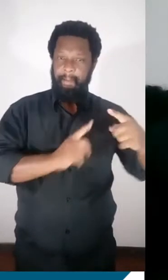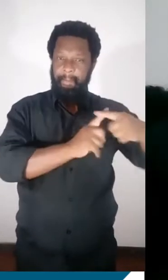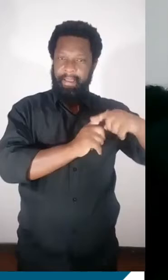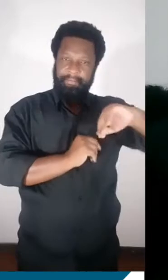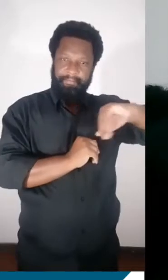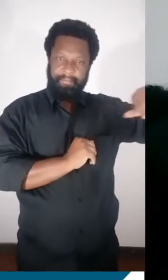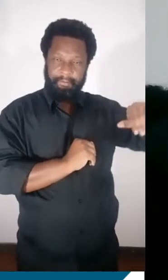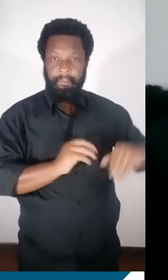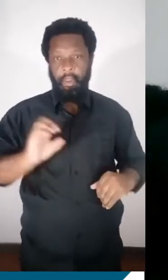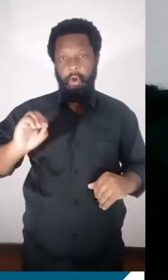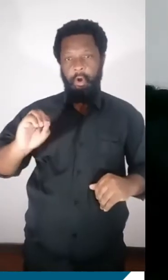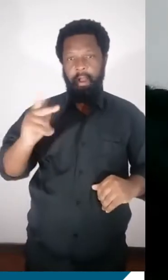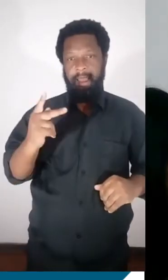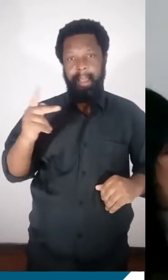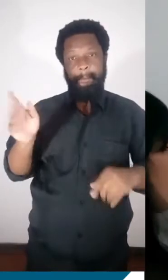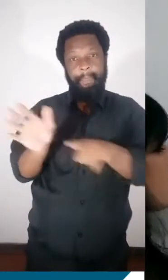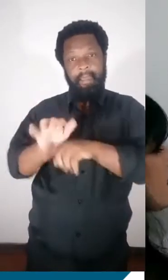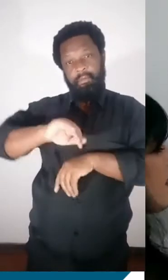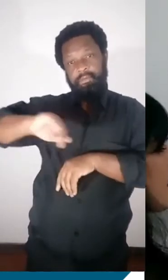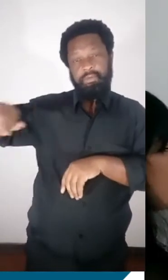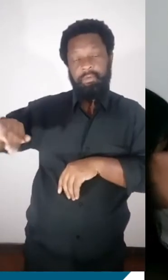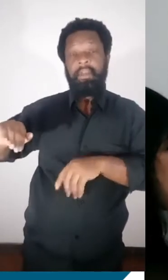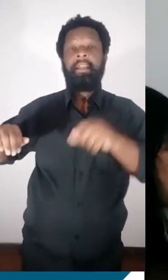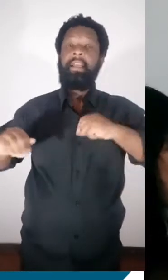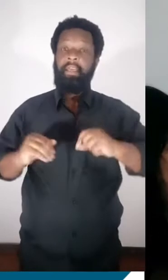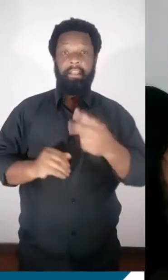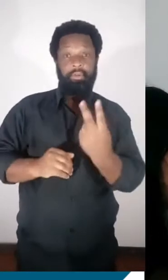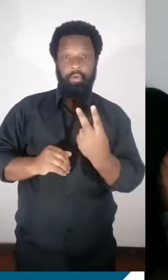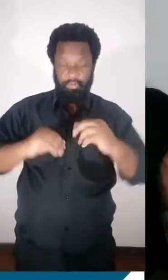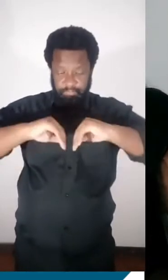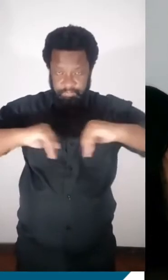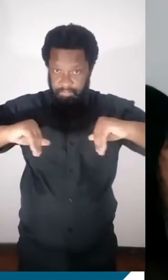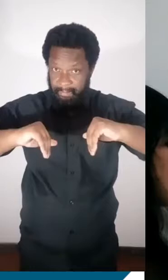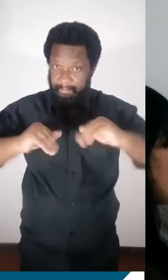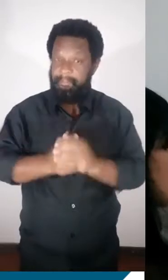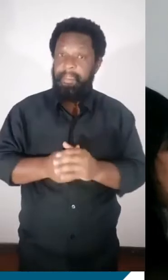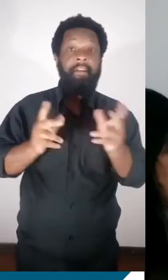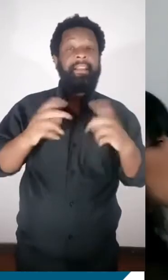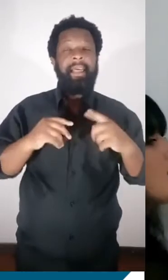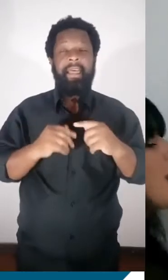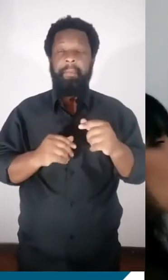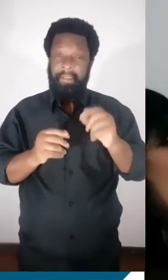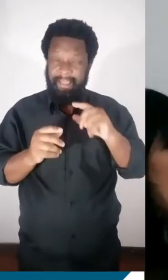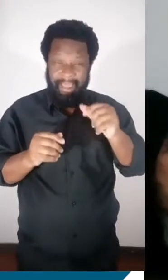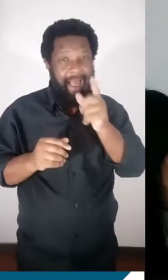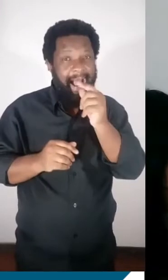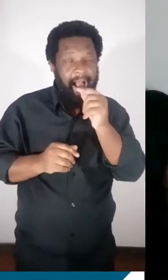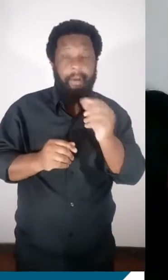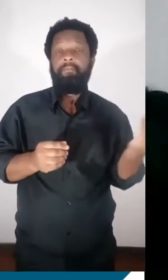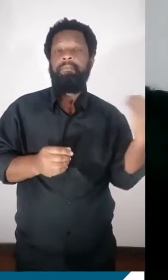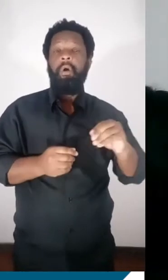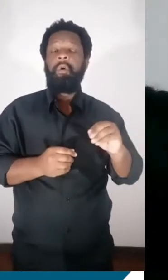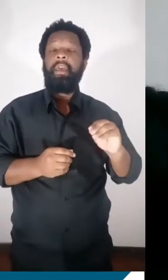lado e OH- para o outro. Então você vai ter essas duas espécies em solução. Como você está em solução